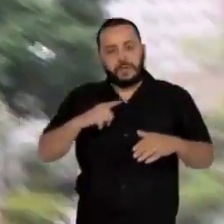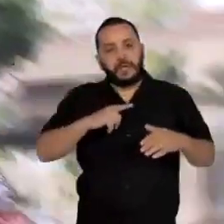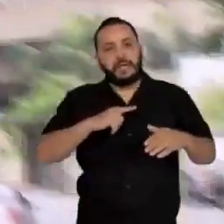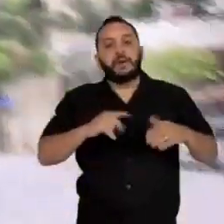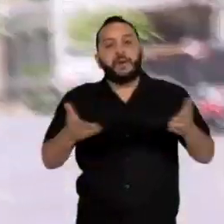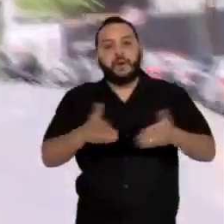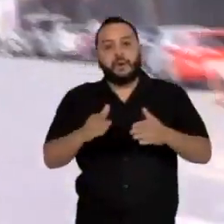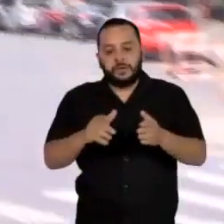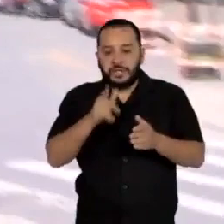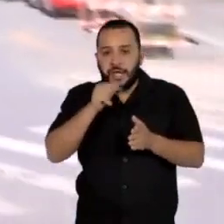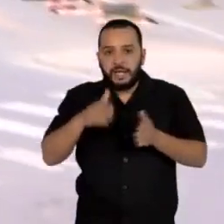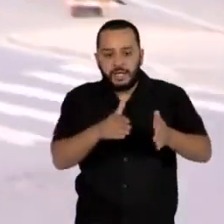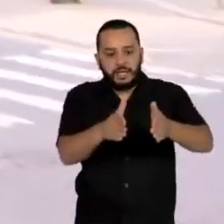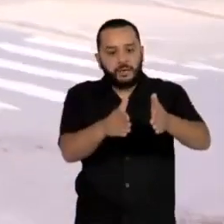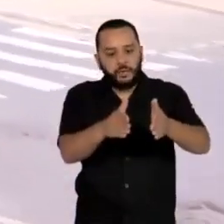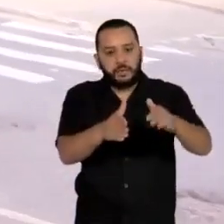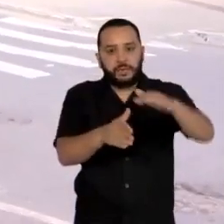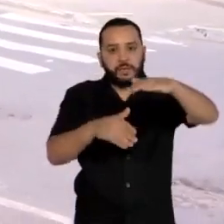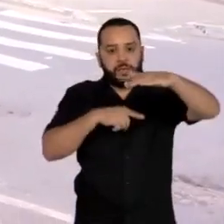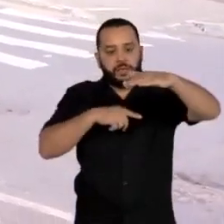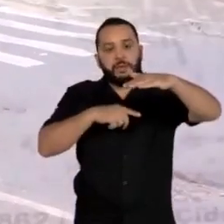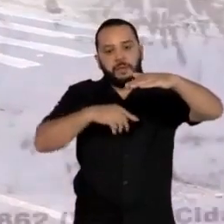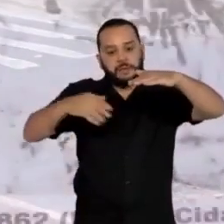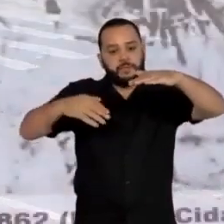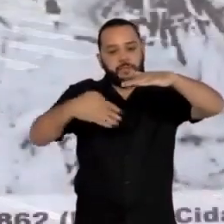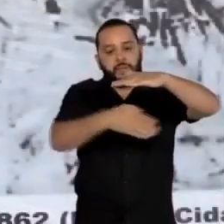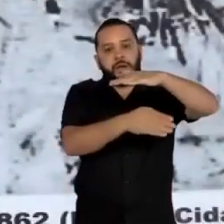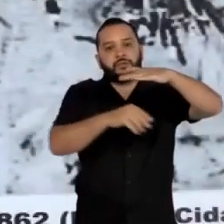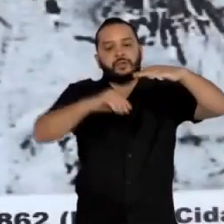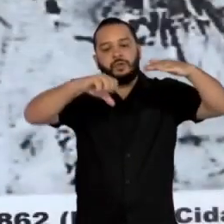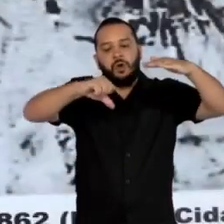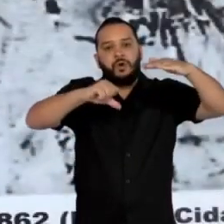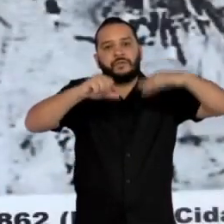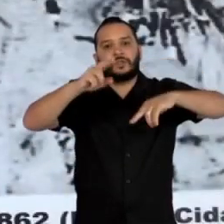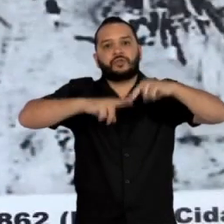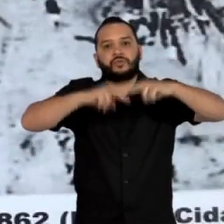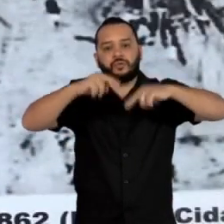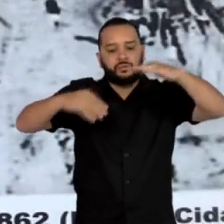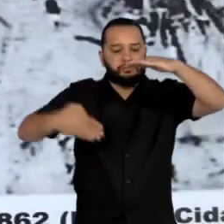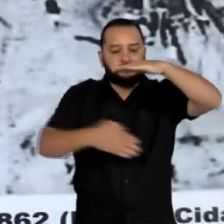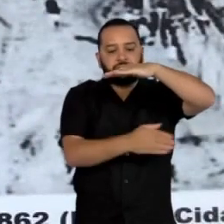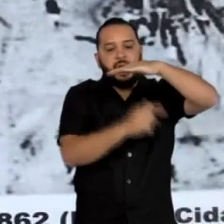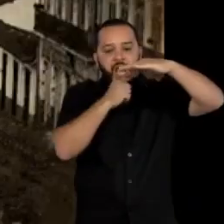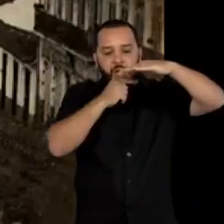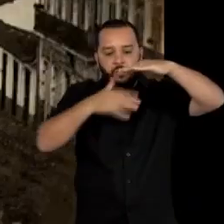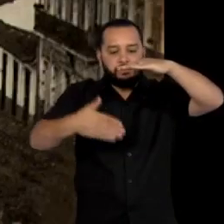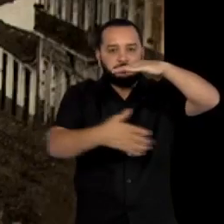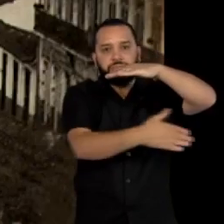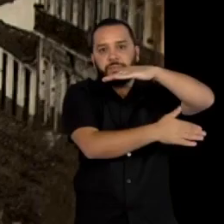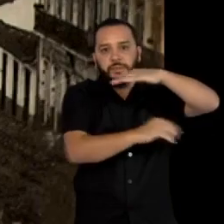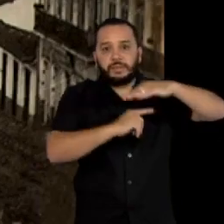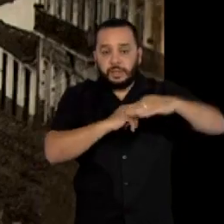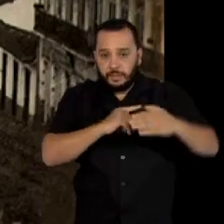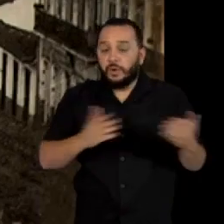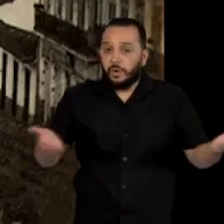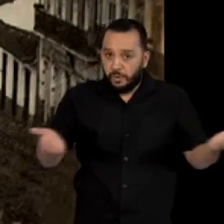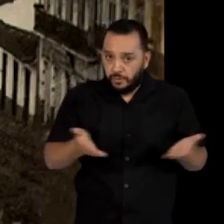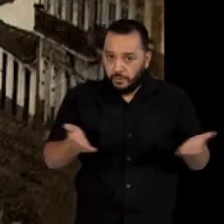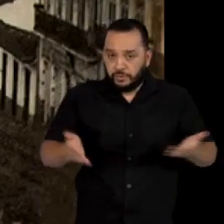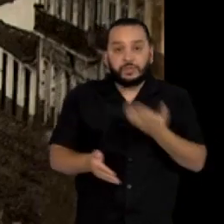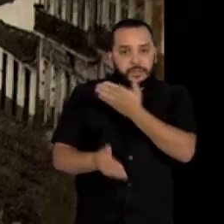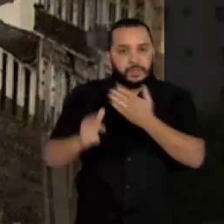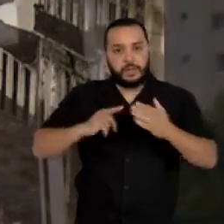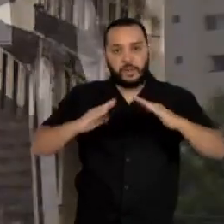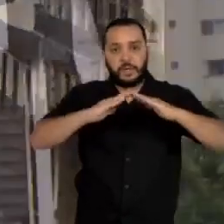Julho, Rio Saracura. Como o destino final, o quilombo de mesmo nome, que tem a área hoje ocupada pelo bairro do